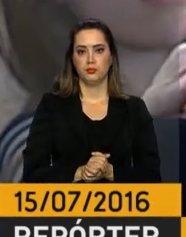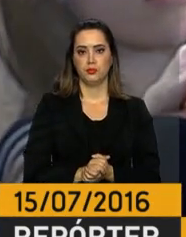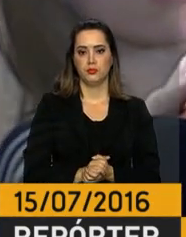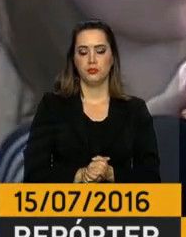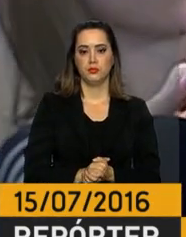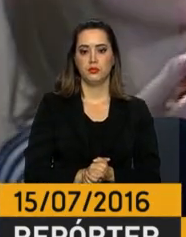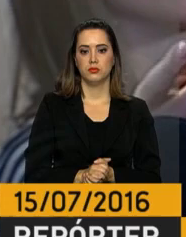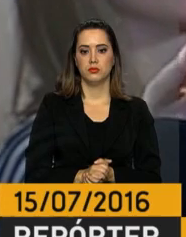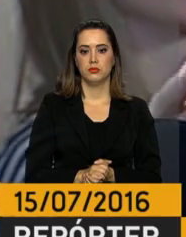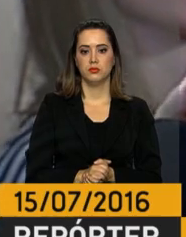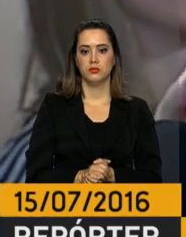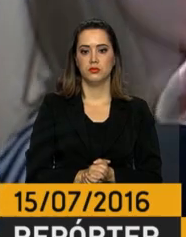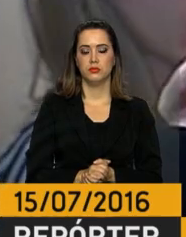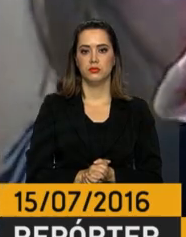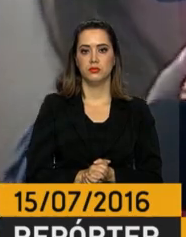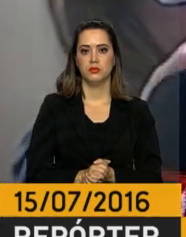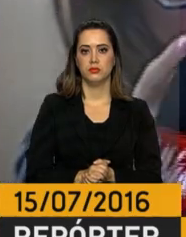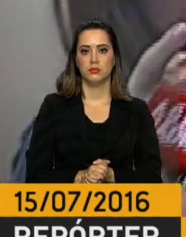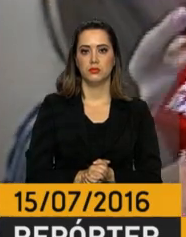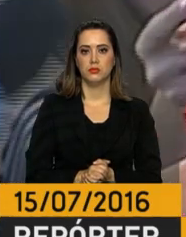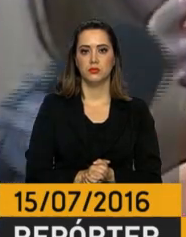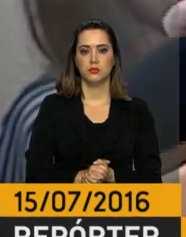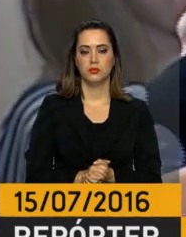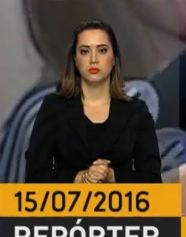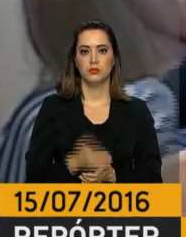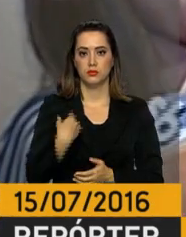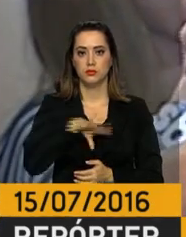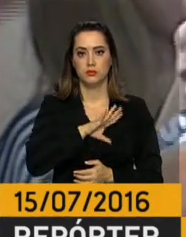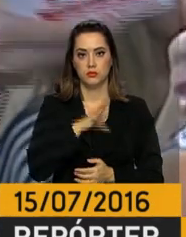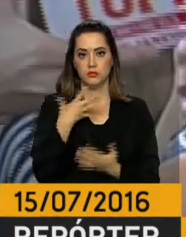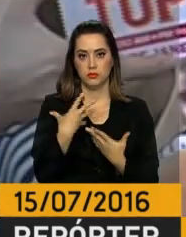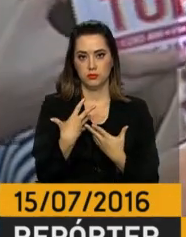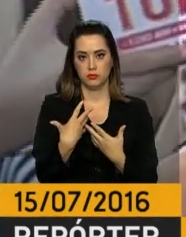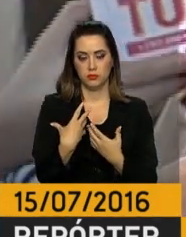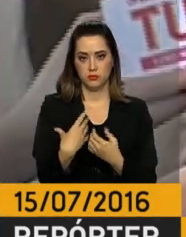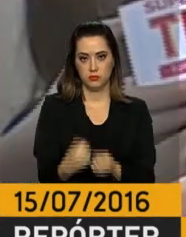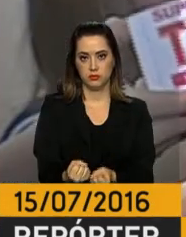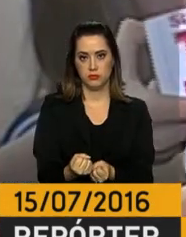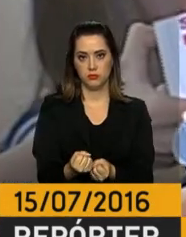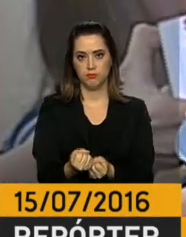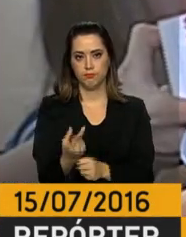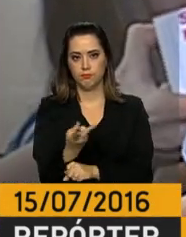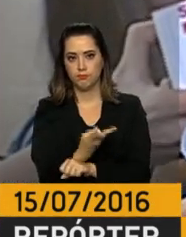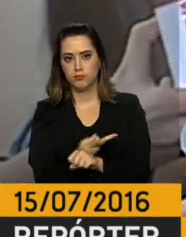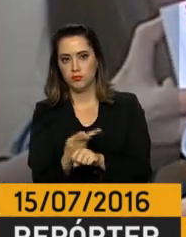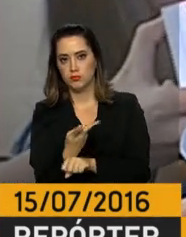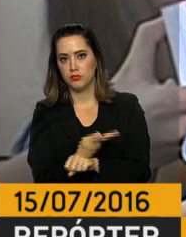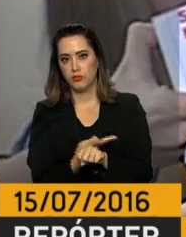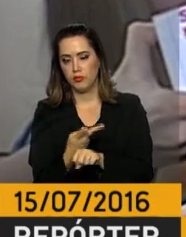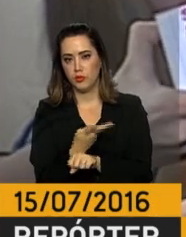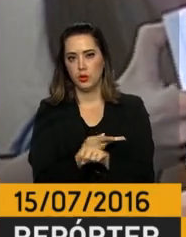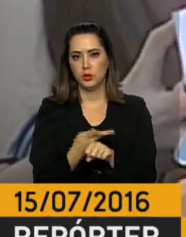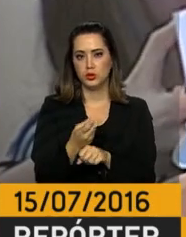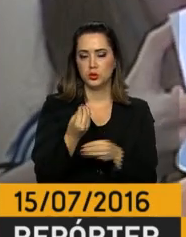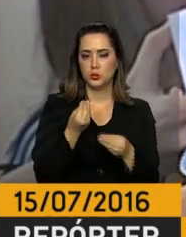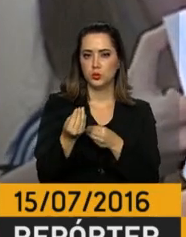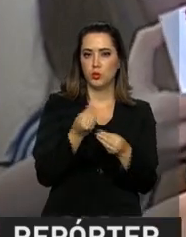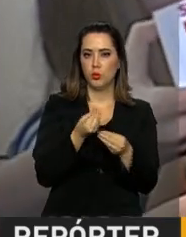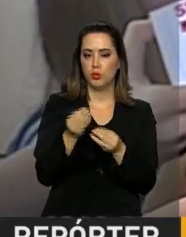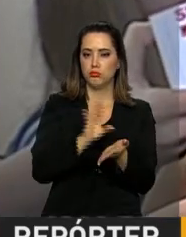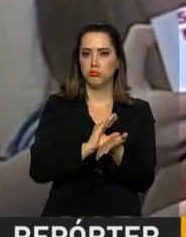participação de bancos privados também, né? Nós vamos buscar fontes de financiamento a